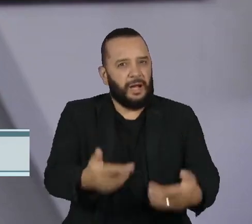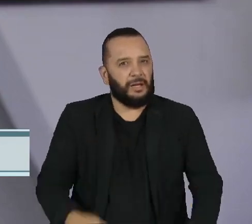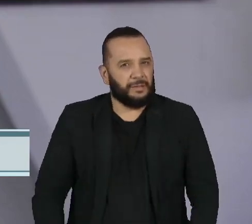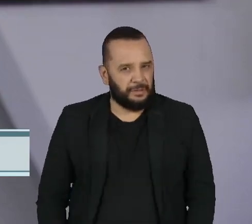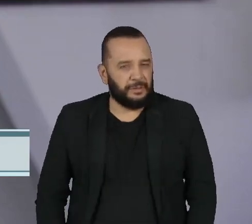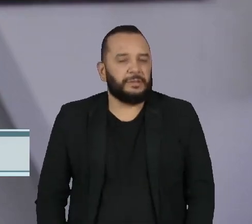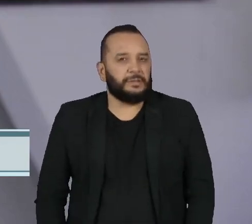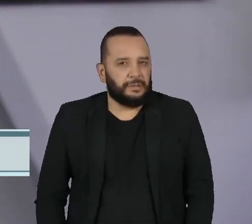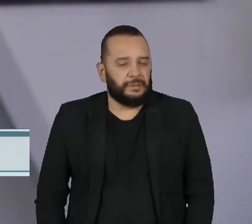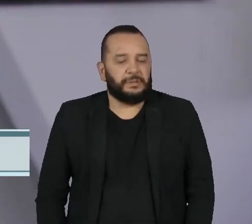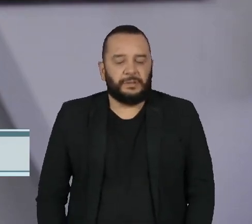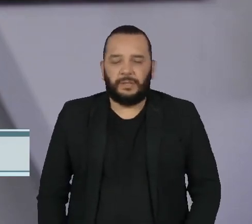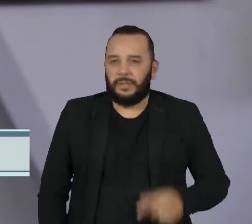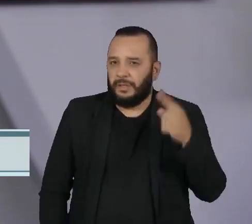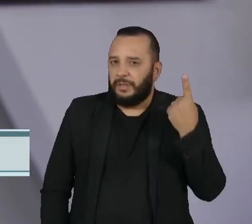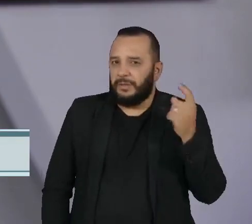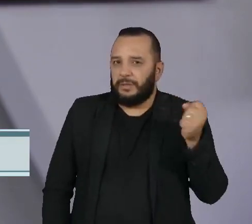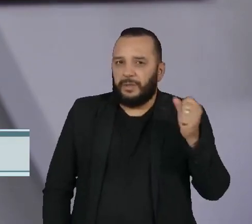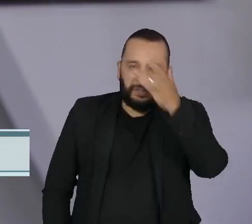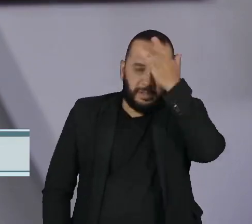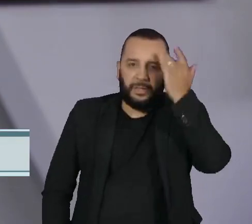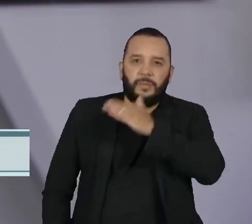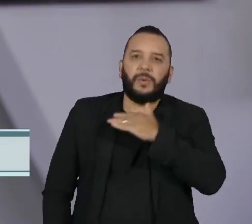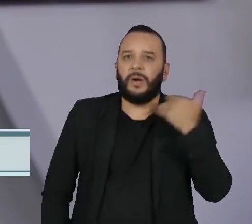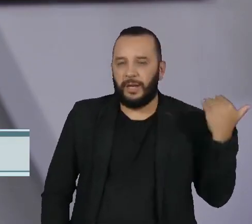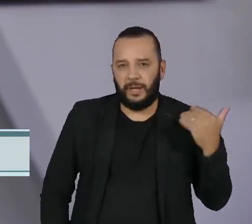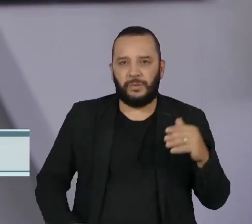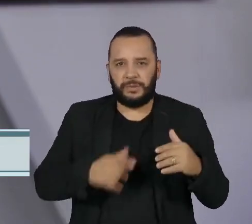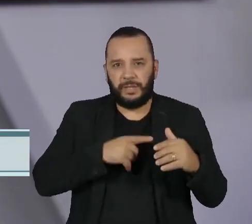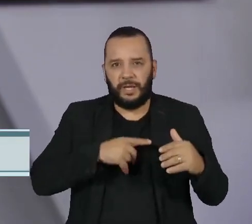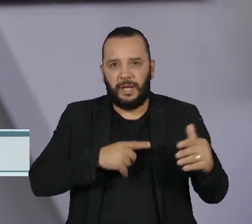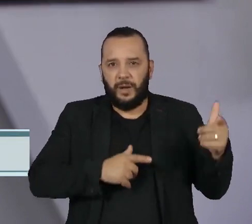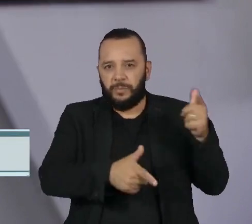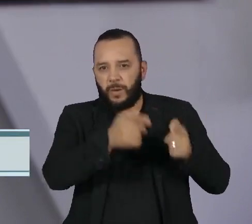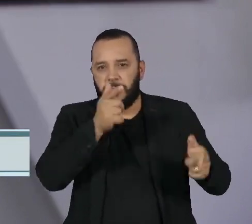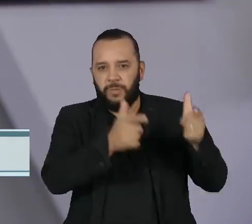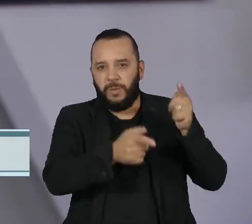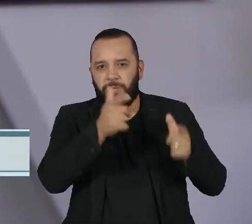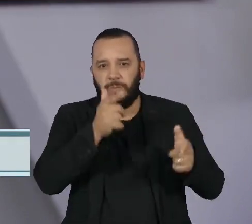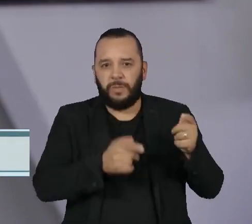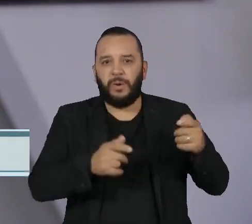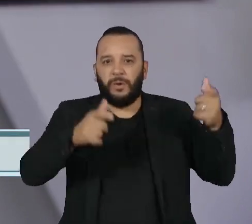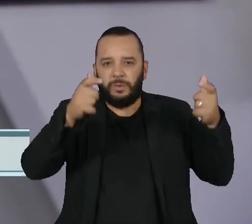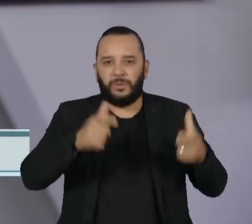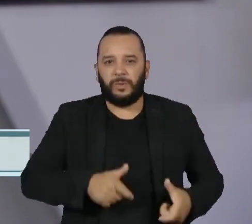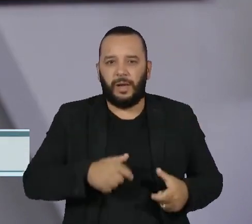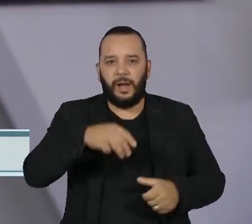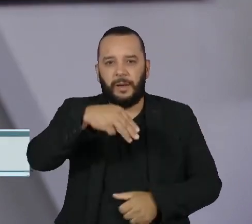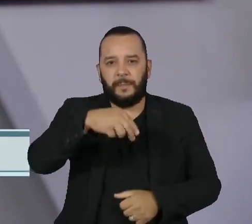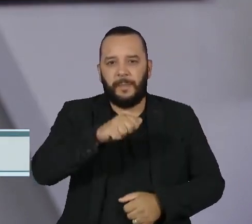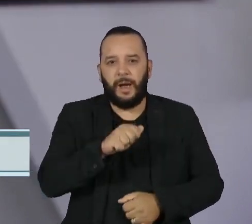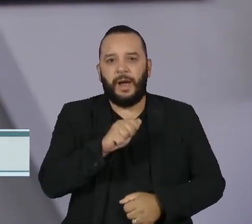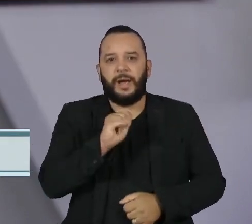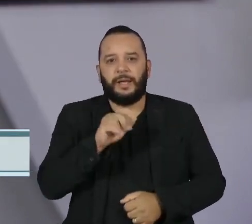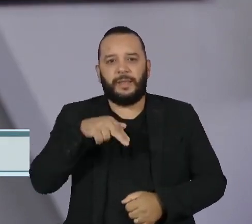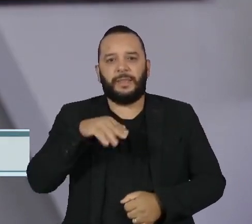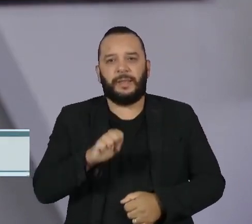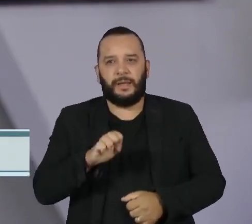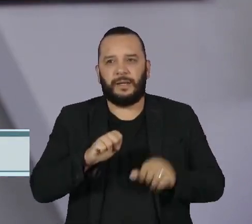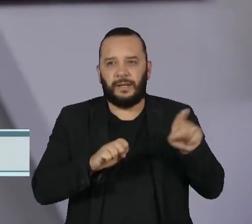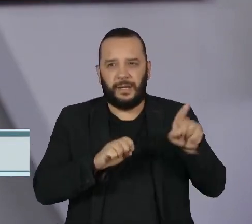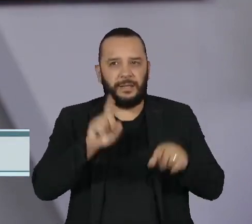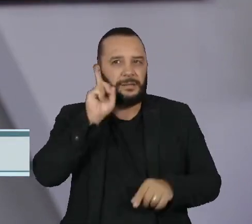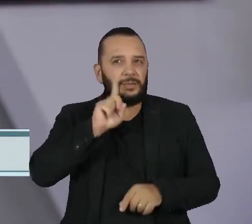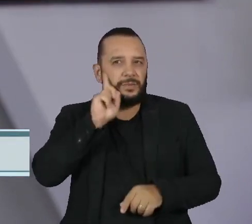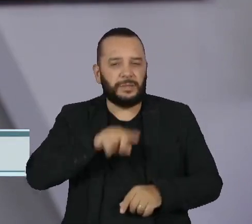18 pessoas morreram em um ataque a tiros no estado do Mine nos Estados Unidos 60 pessoas ficaram feridas